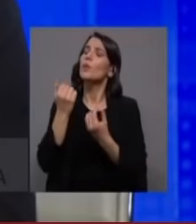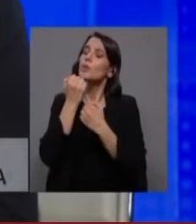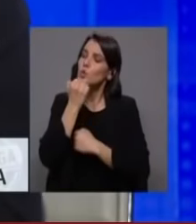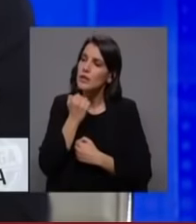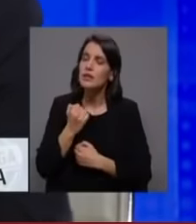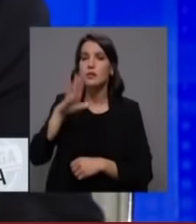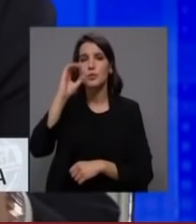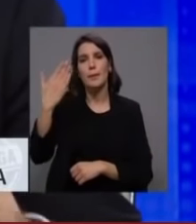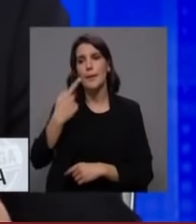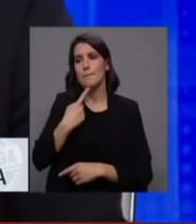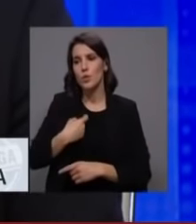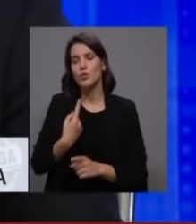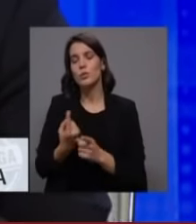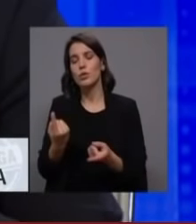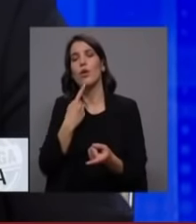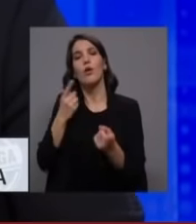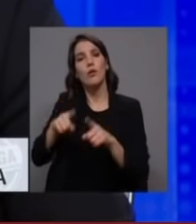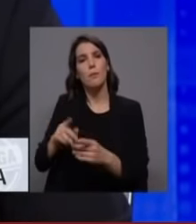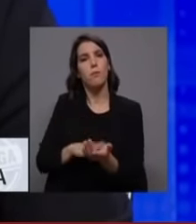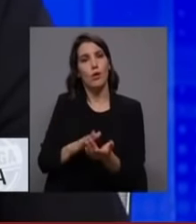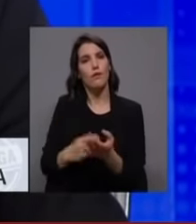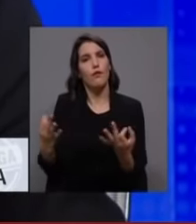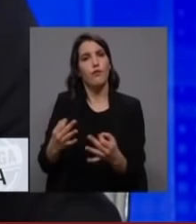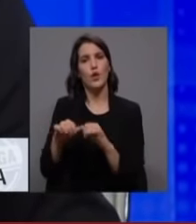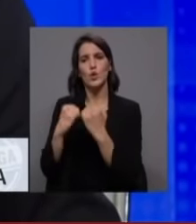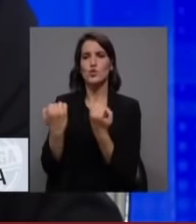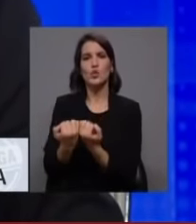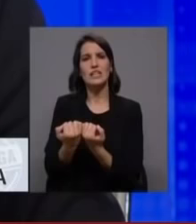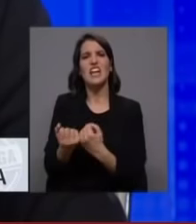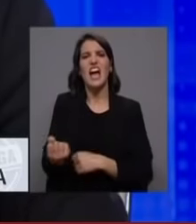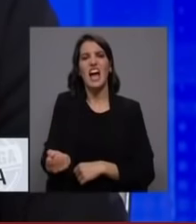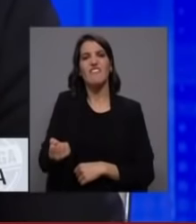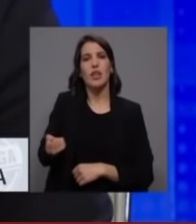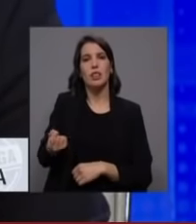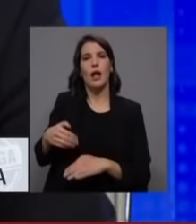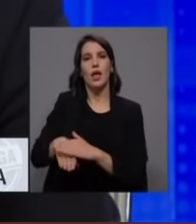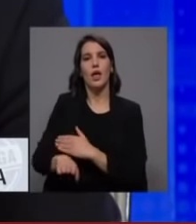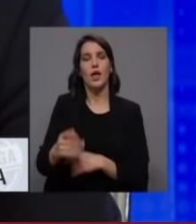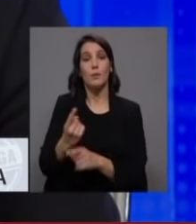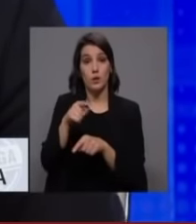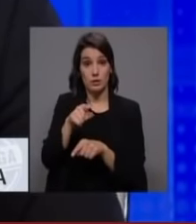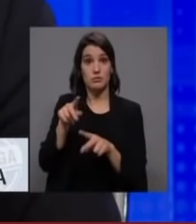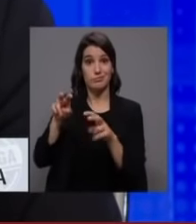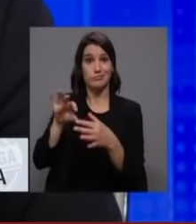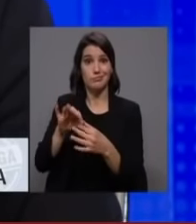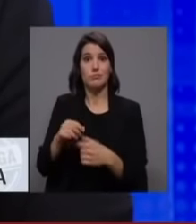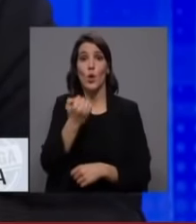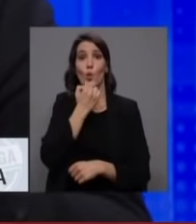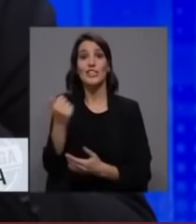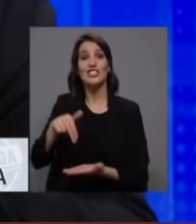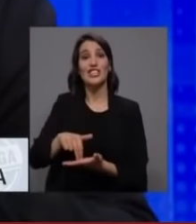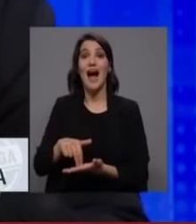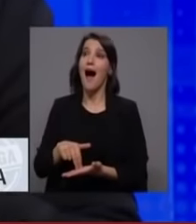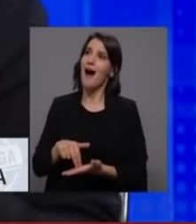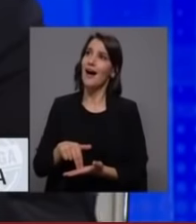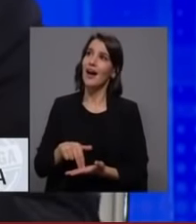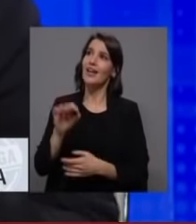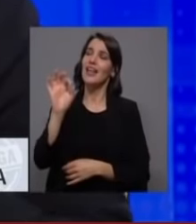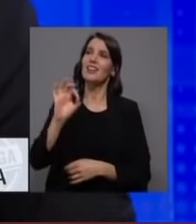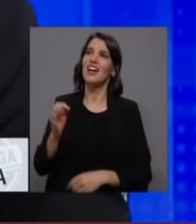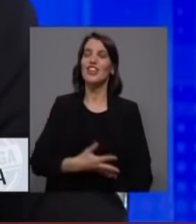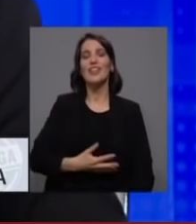esta questão porque mais uma vez mostra que temos de facto um socialismo de gaveta até nisso porque sobre ficou muito contente chegar aqui dizer assim até baixarmos o